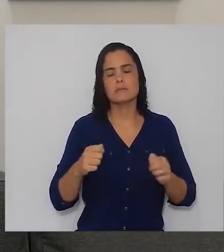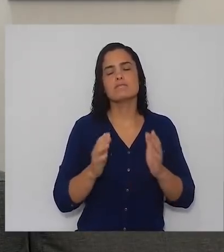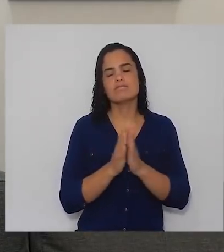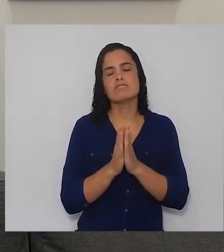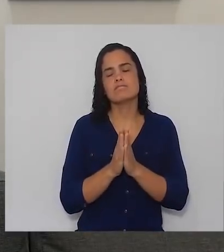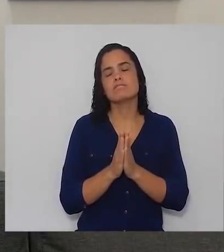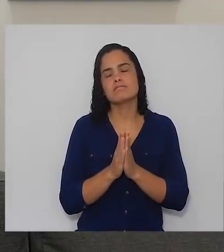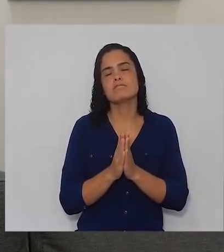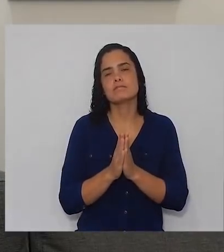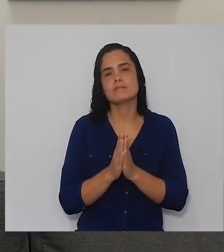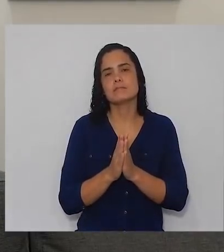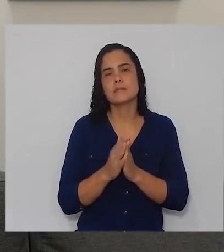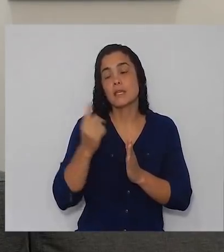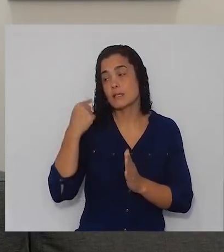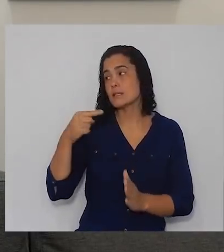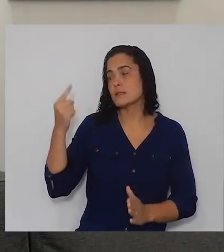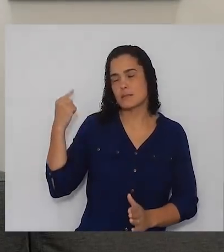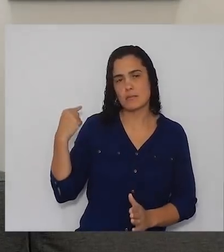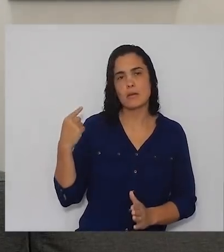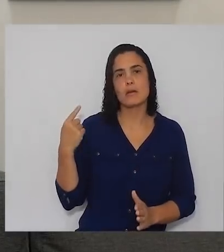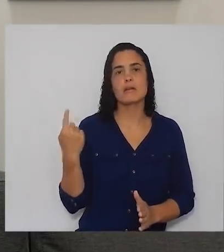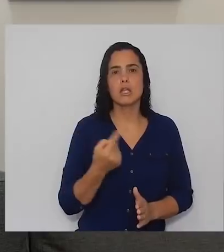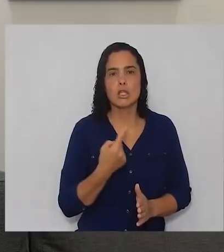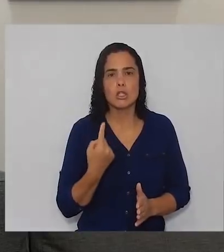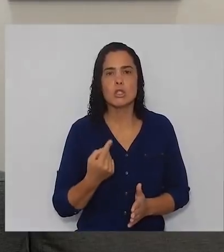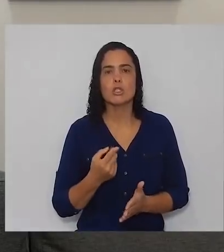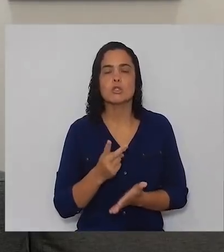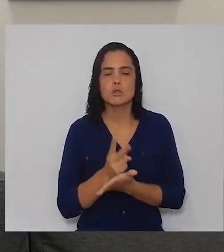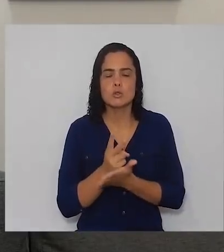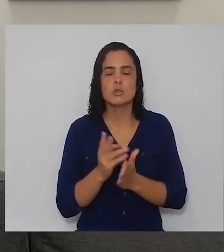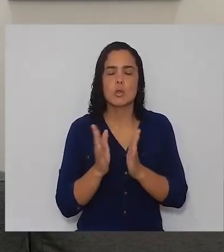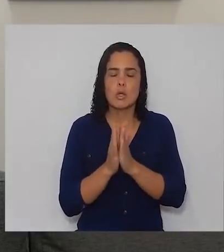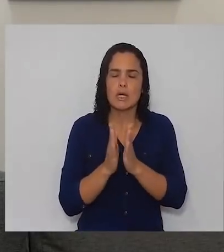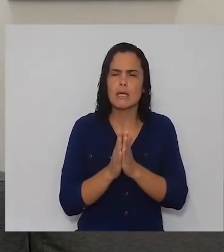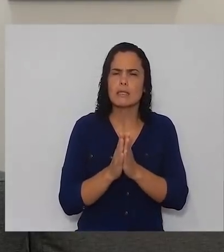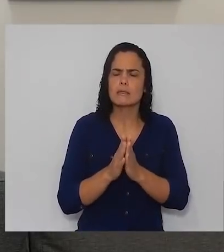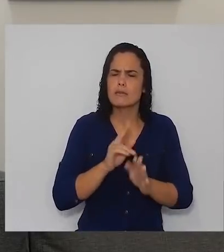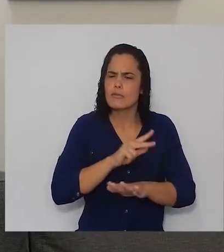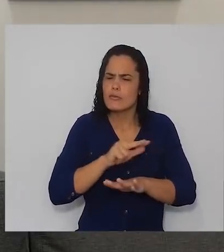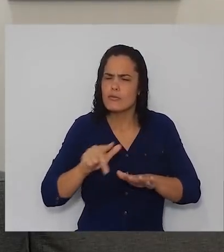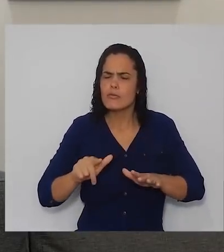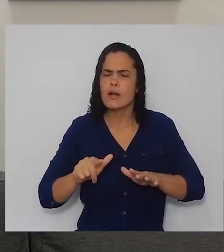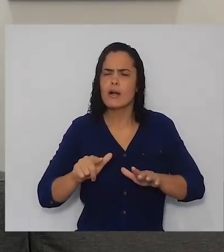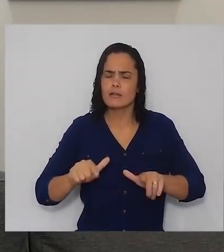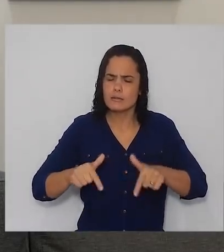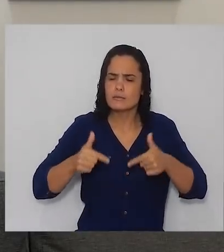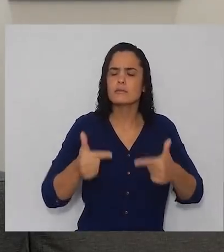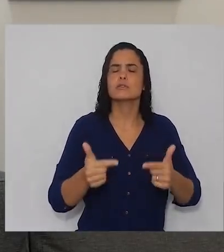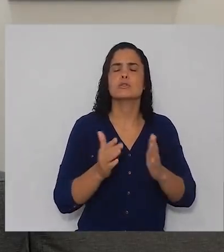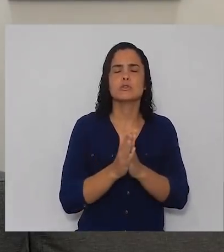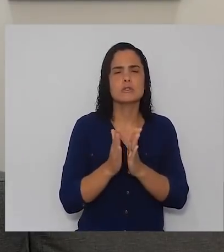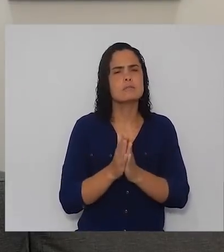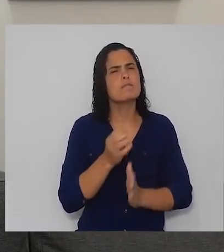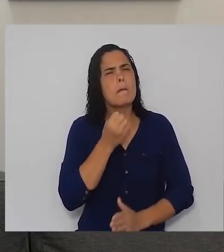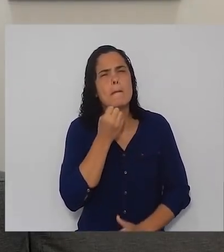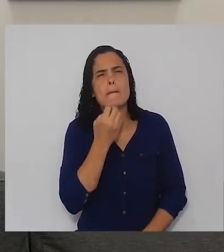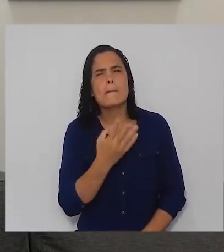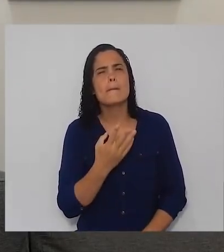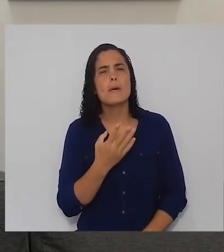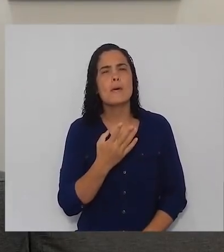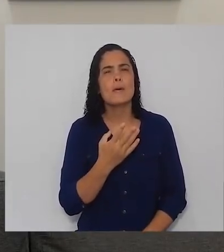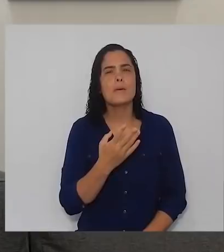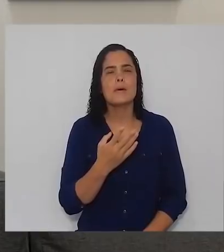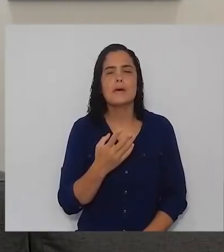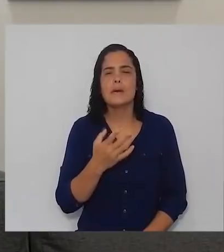incerteza. Nós estamos orando. E essa semana que passou, mais mobilizações de oração. Como tem sido bom ouvir